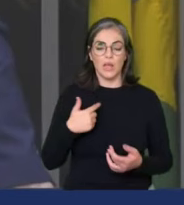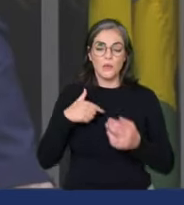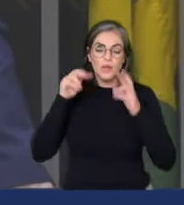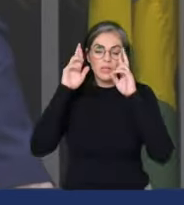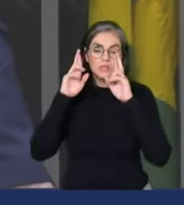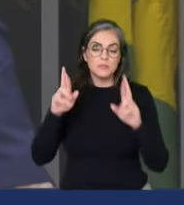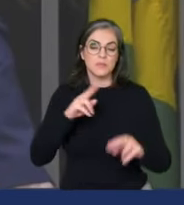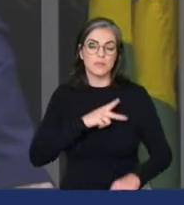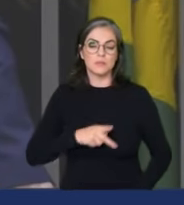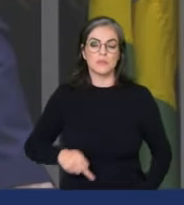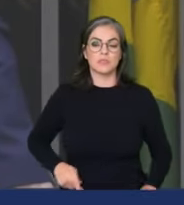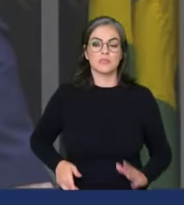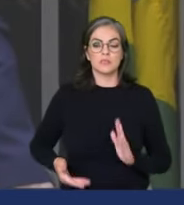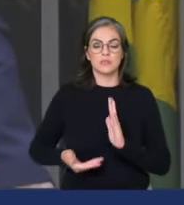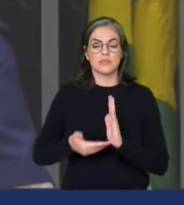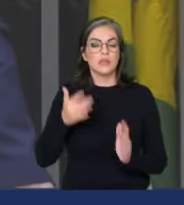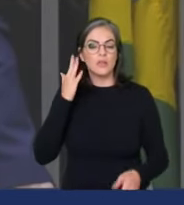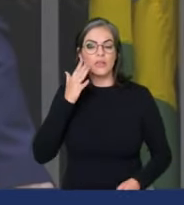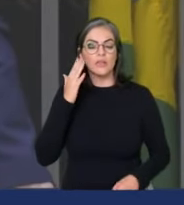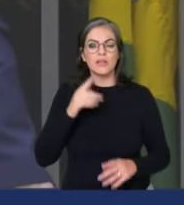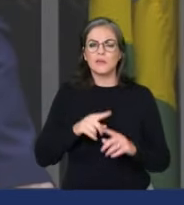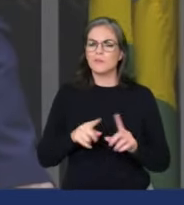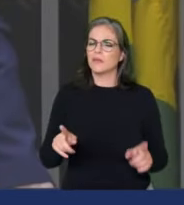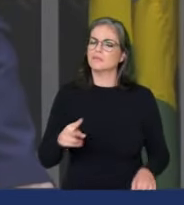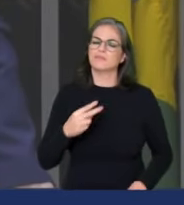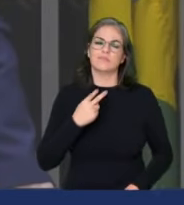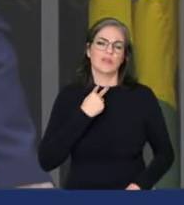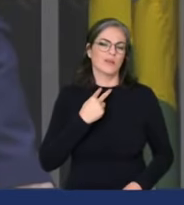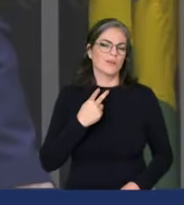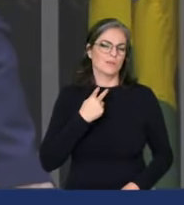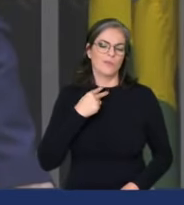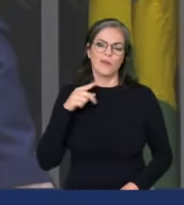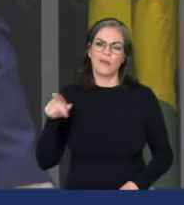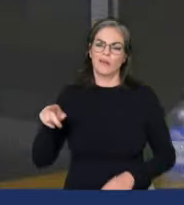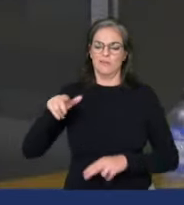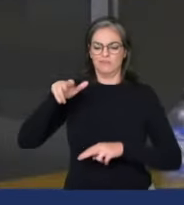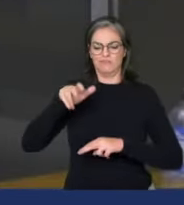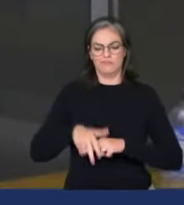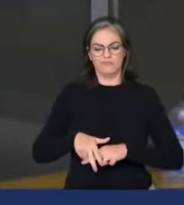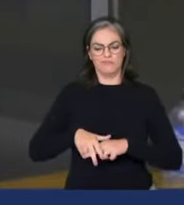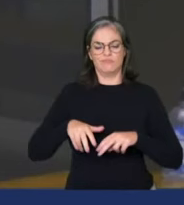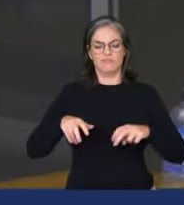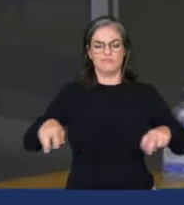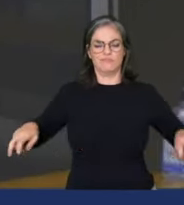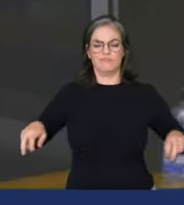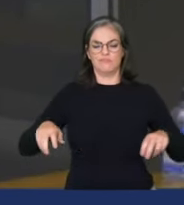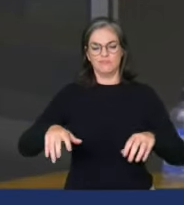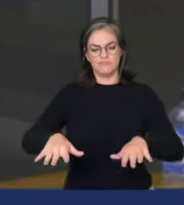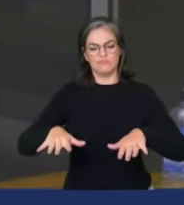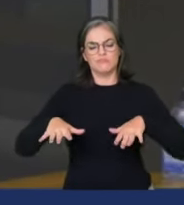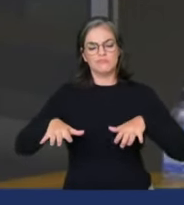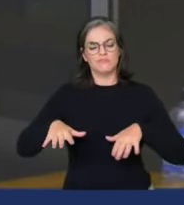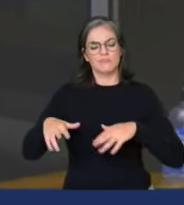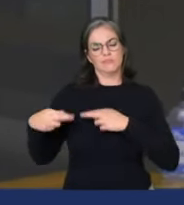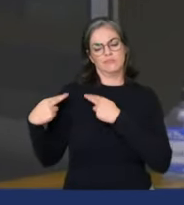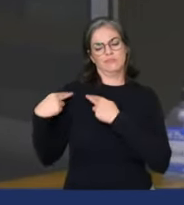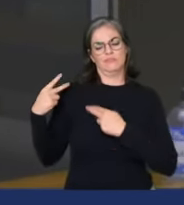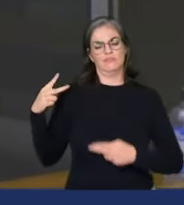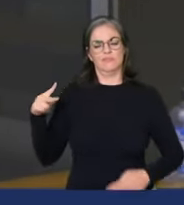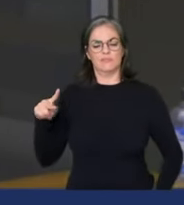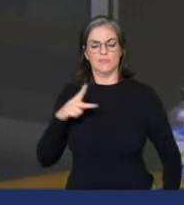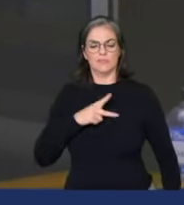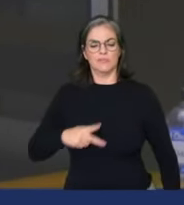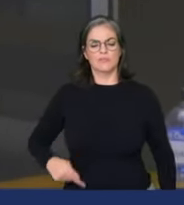sentado na mesa da casa, como presidente, com sua autoridade, que deve ser